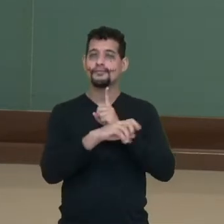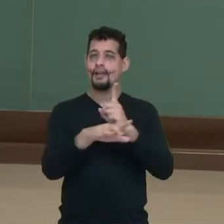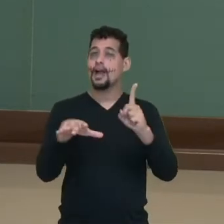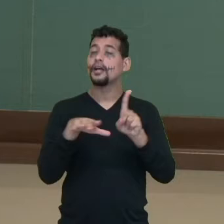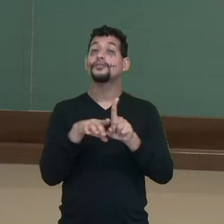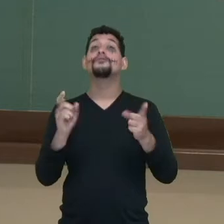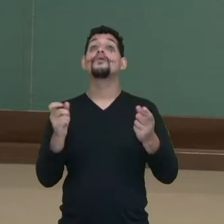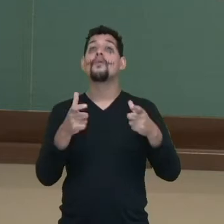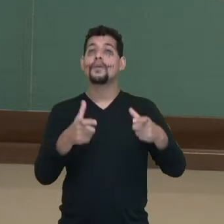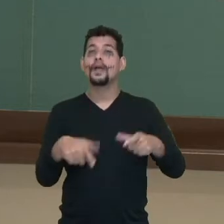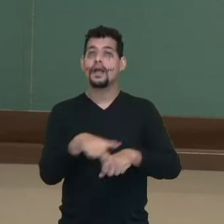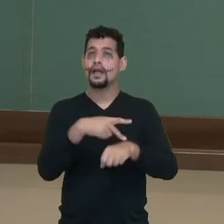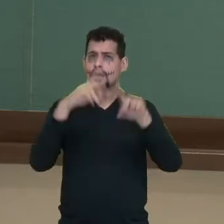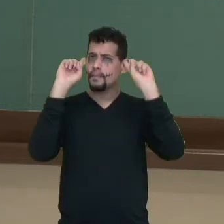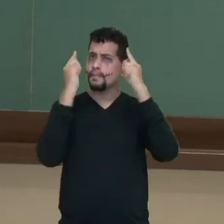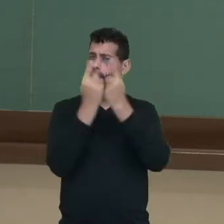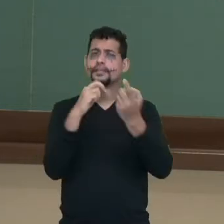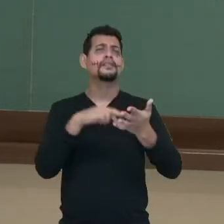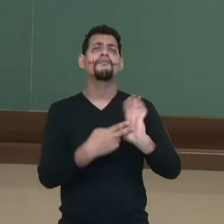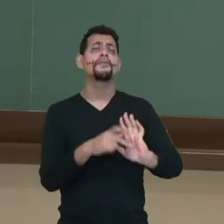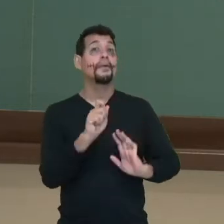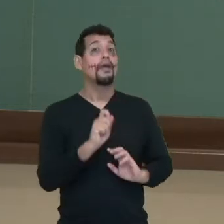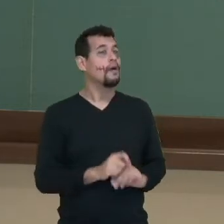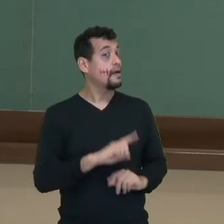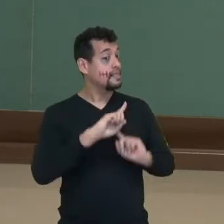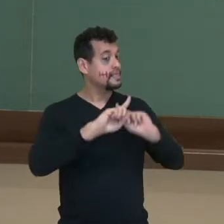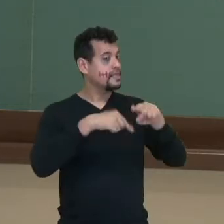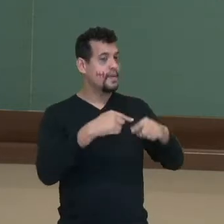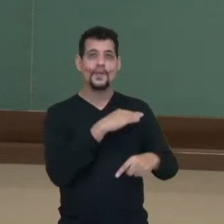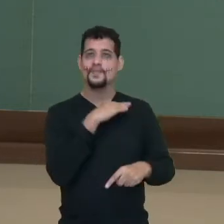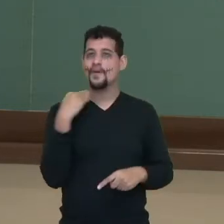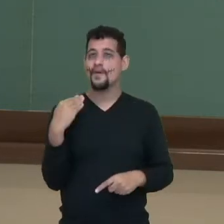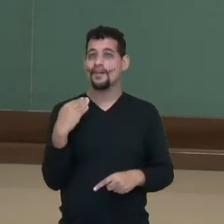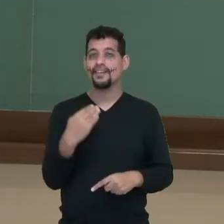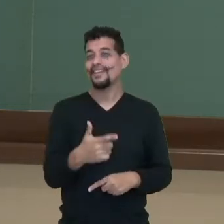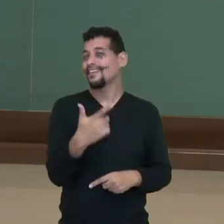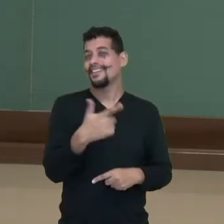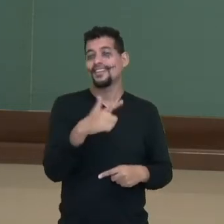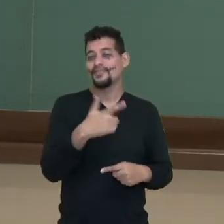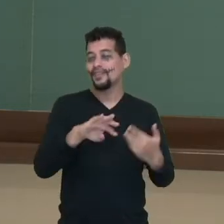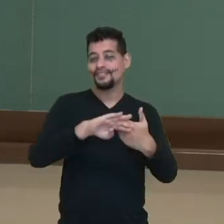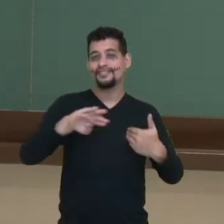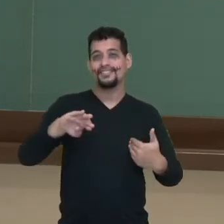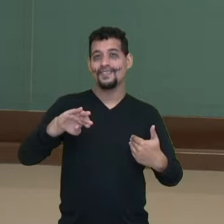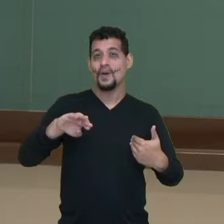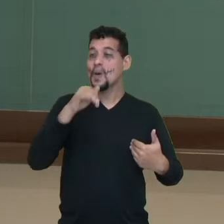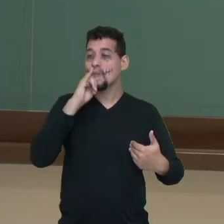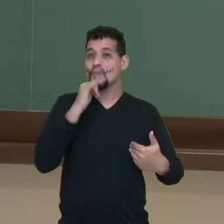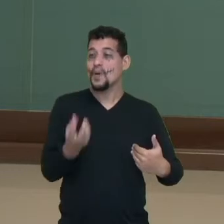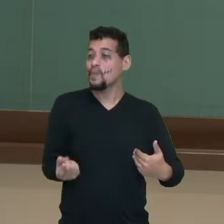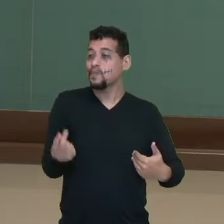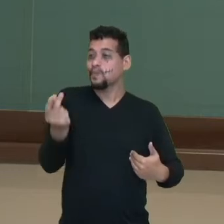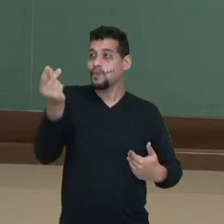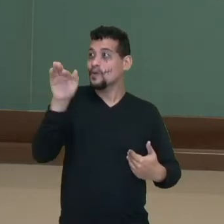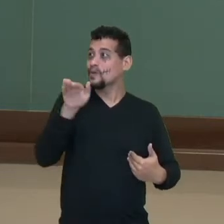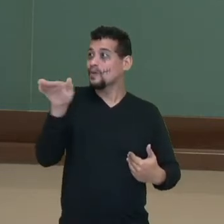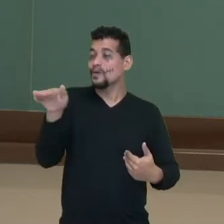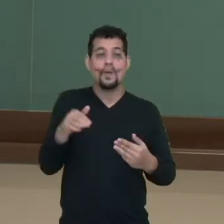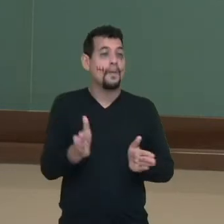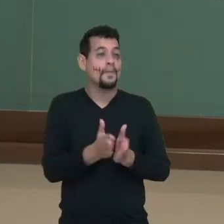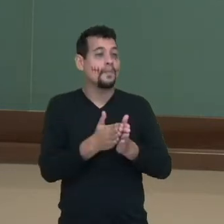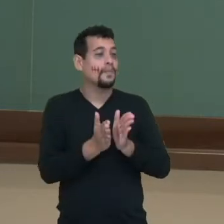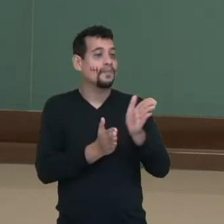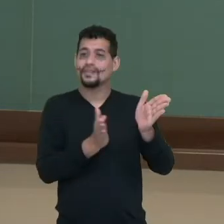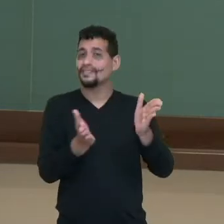Seu significado quer dizer, olha, depois da morte não tem divisão de classes, todos somos ricos, todos os ricos